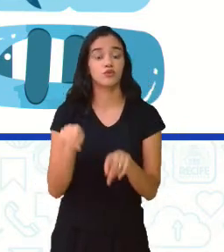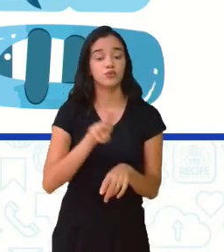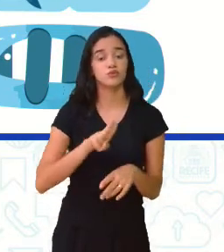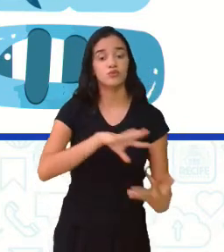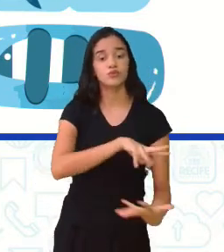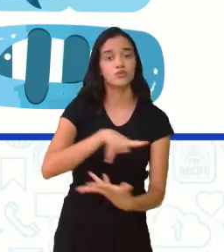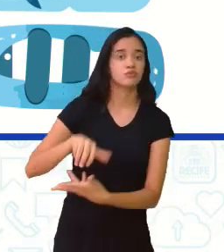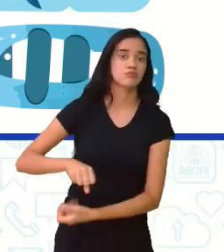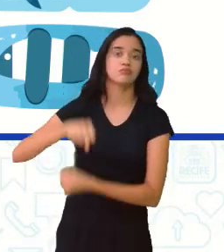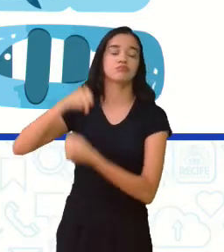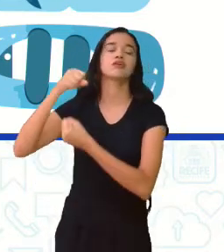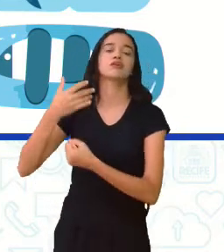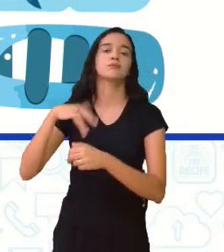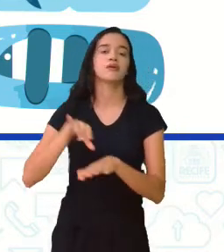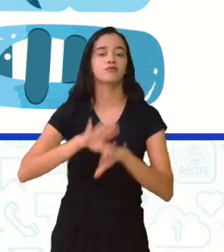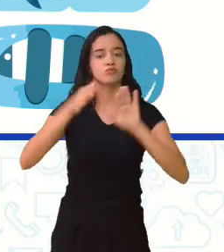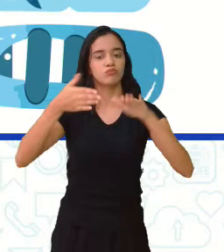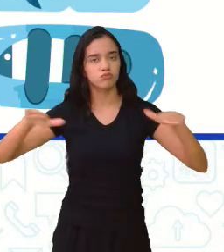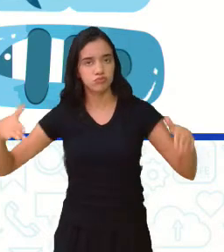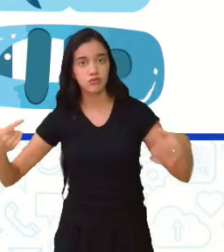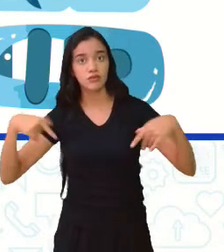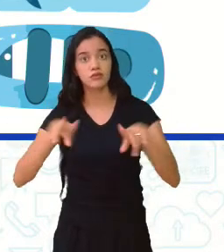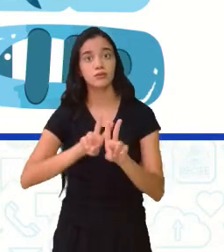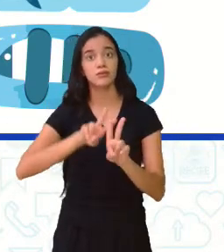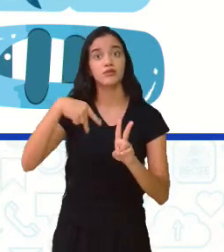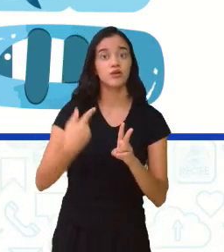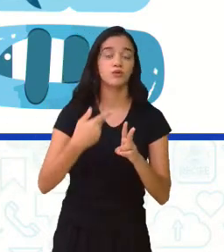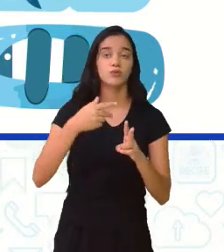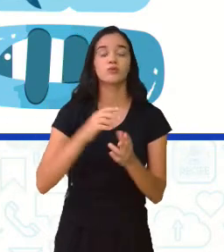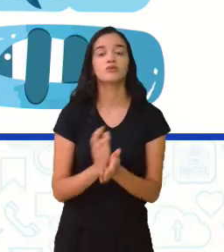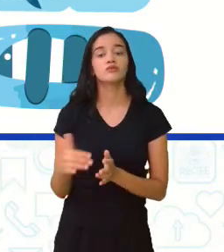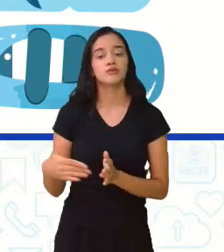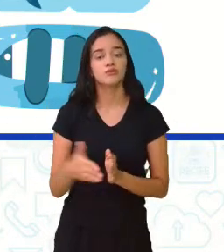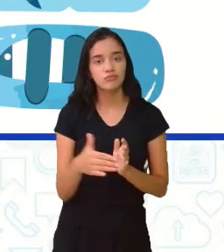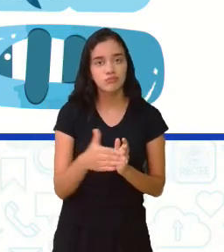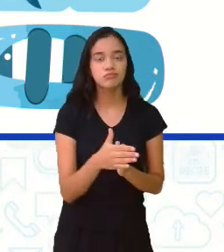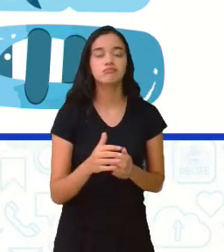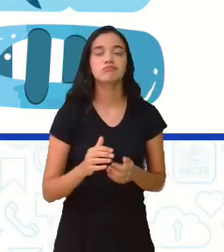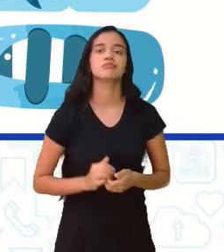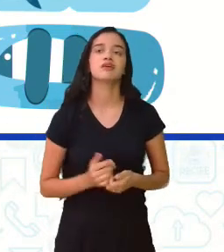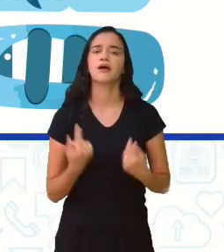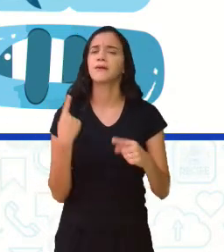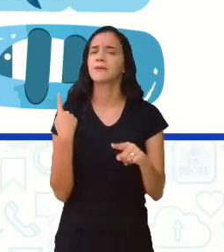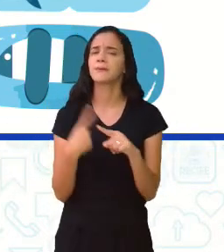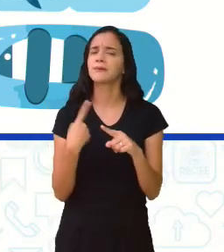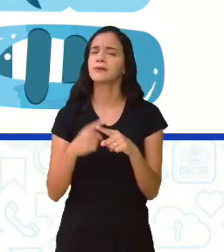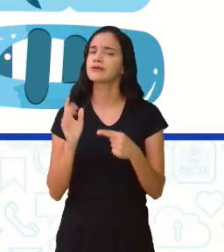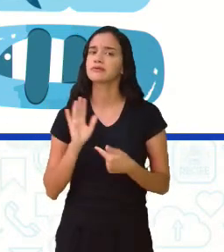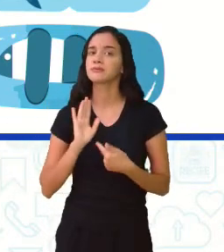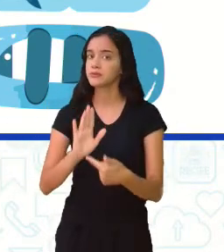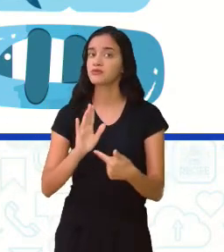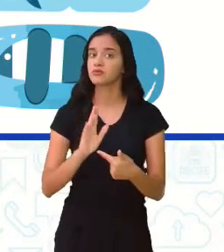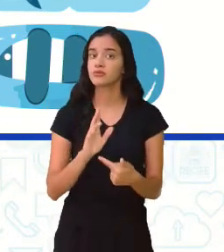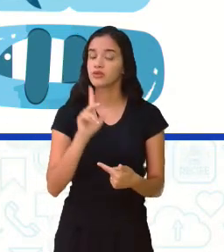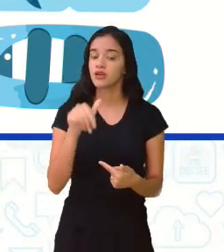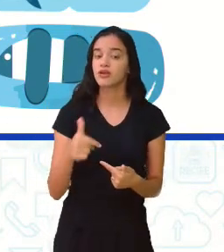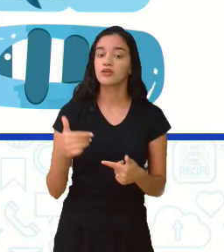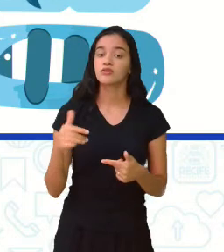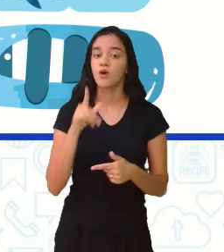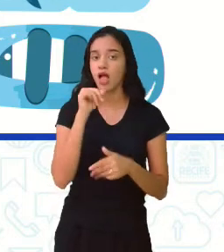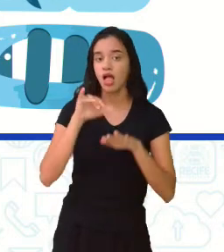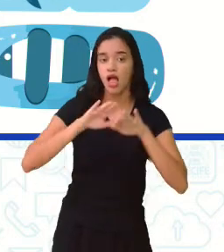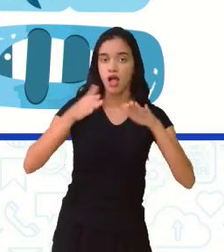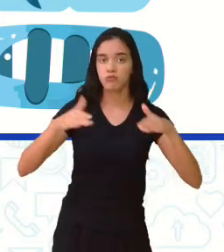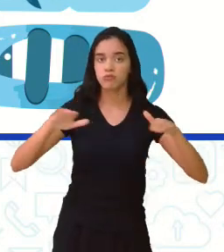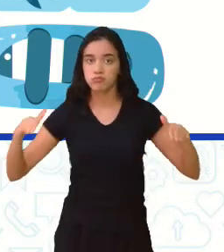dos oceanos, dos mares e dos recursos marinhos para o desenvolvimento sustentável. E por que eu estou trazendo aqui essa parte de oceanos?